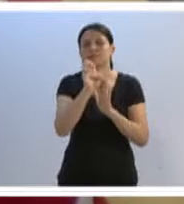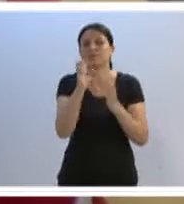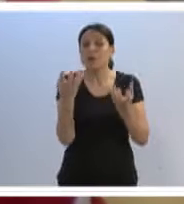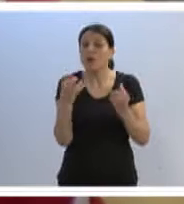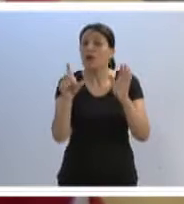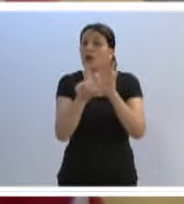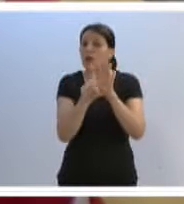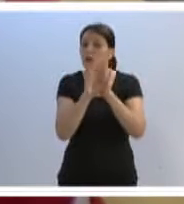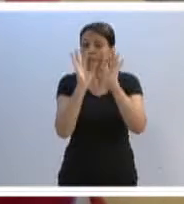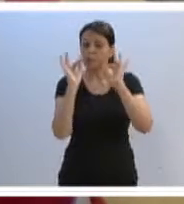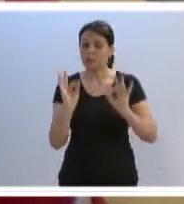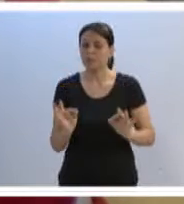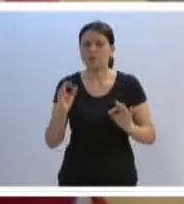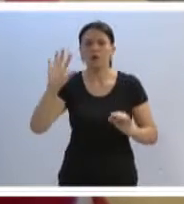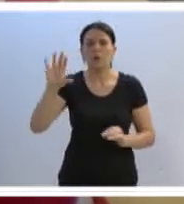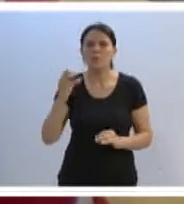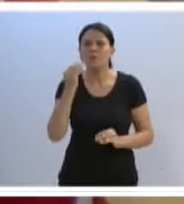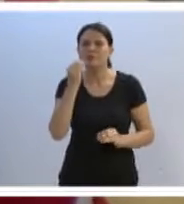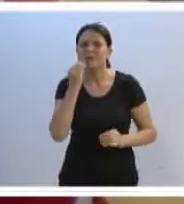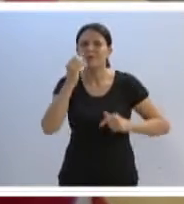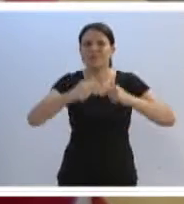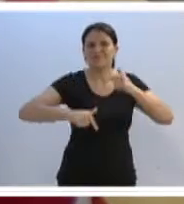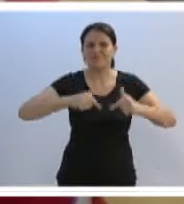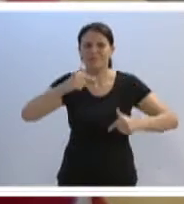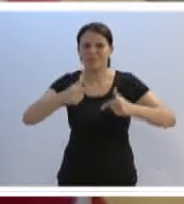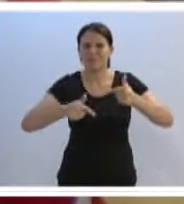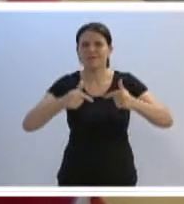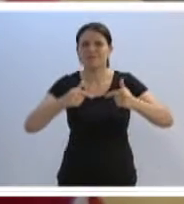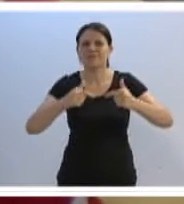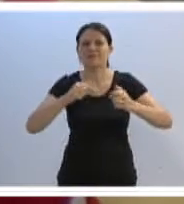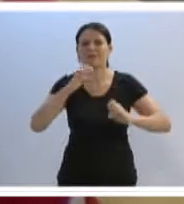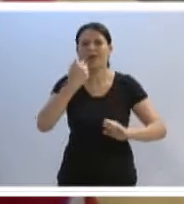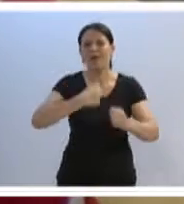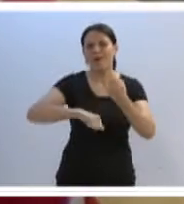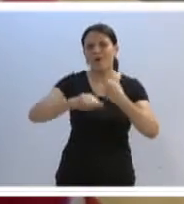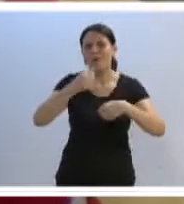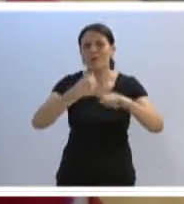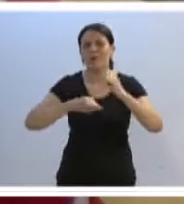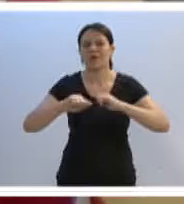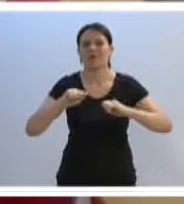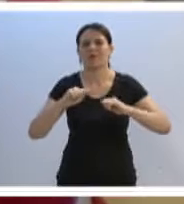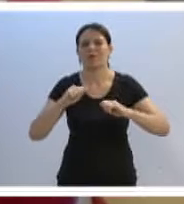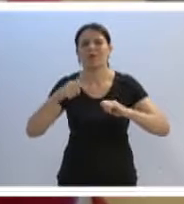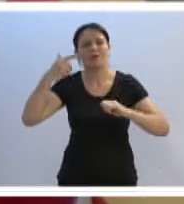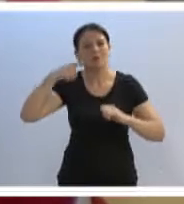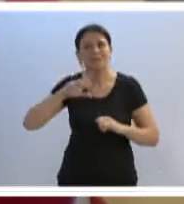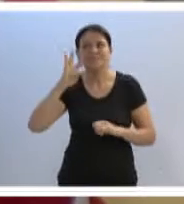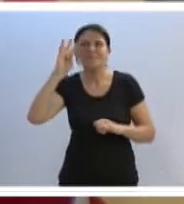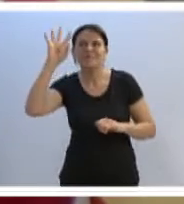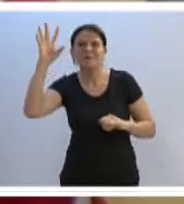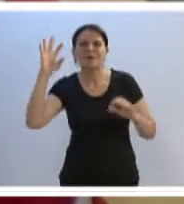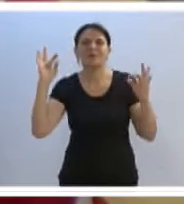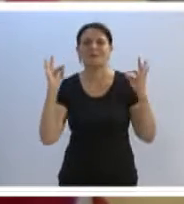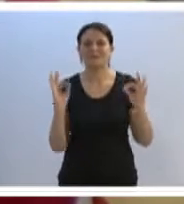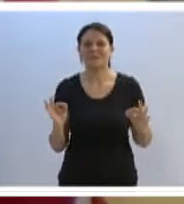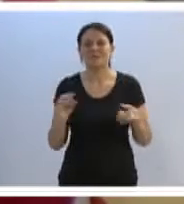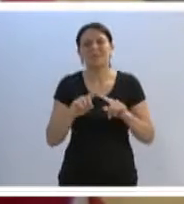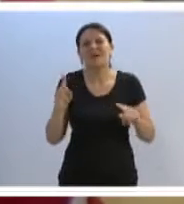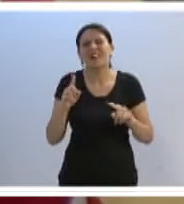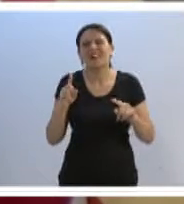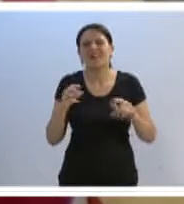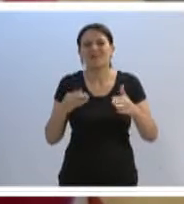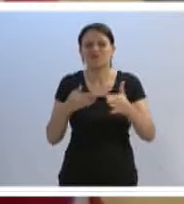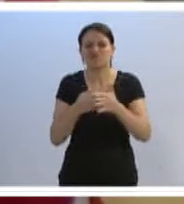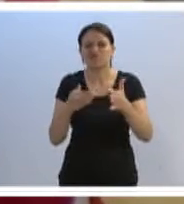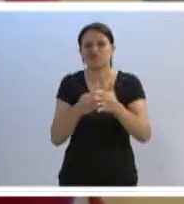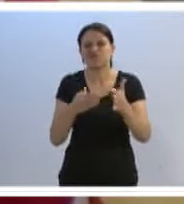terem oportunidade de trabalhar, de desenvolver a questão da economia, né, de terem acesso a seus sonhos, e estão travadas por isso, e nós precisamos